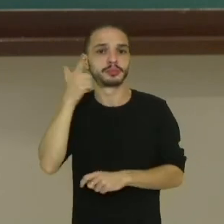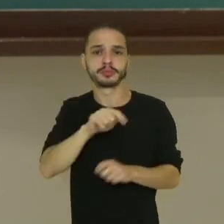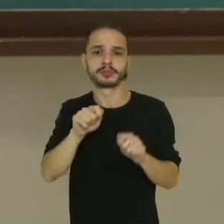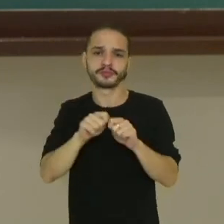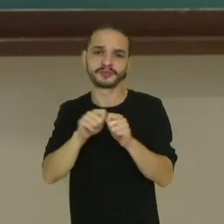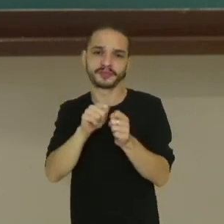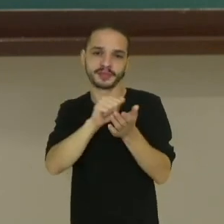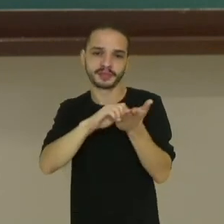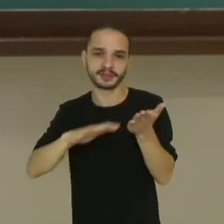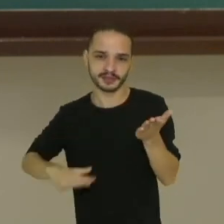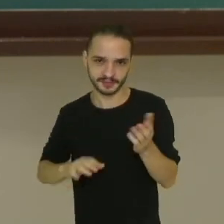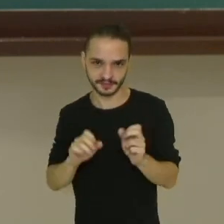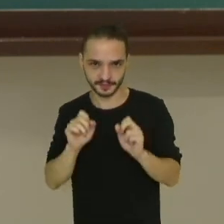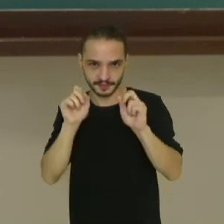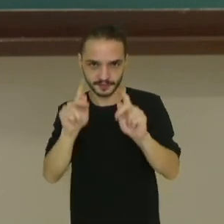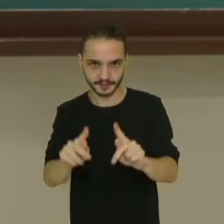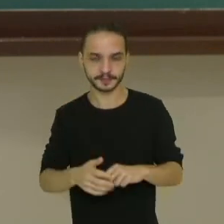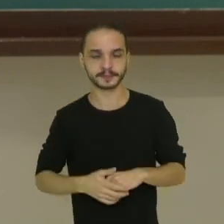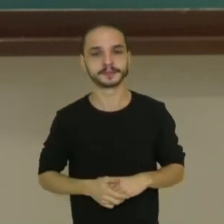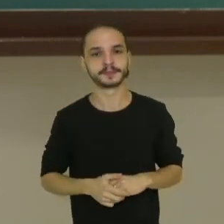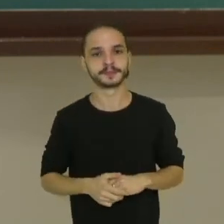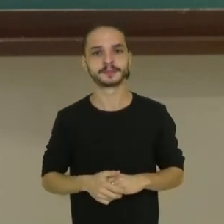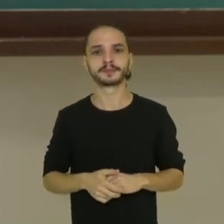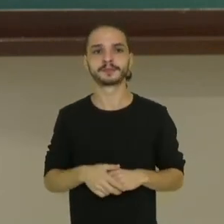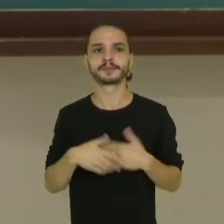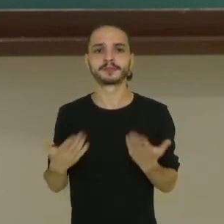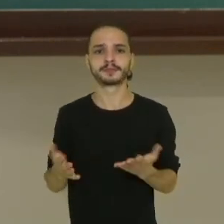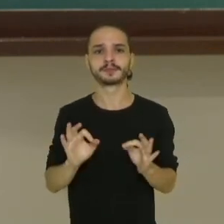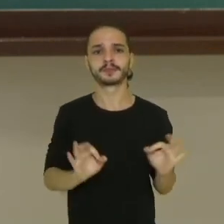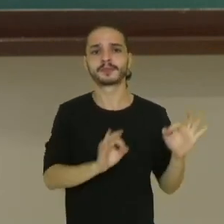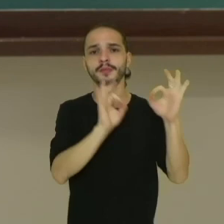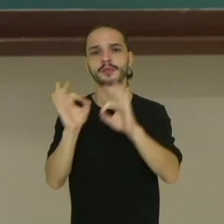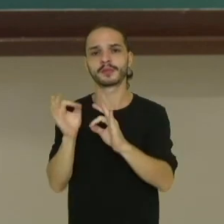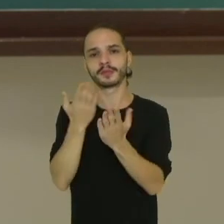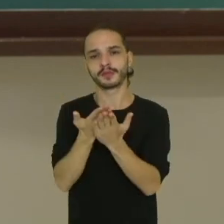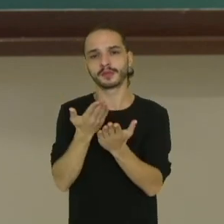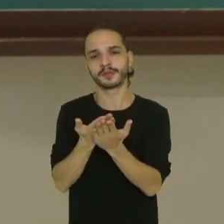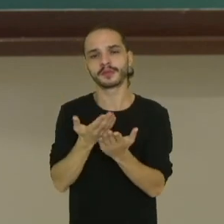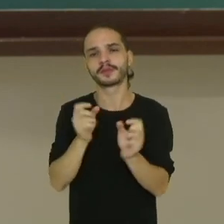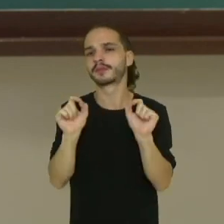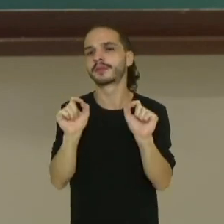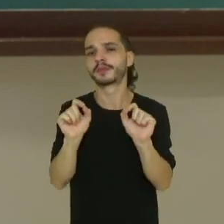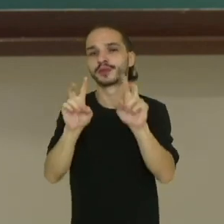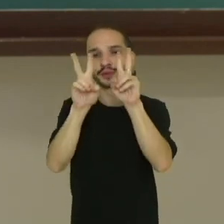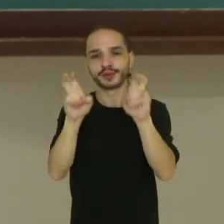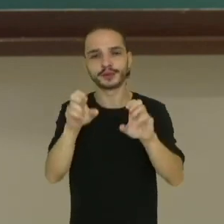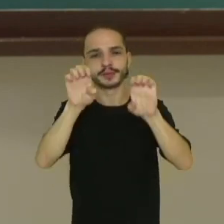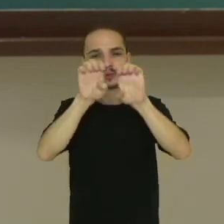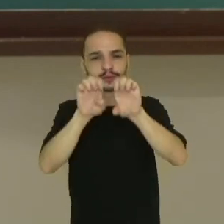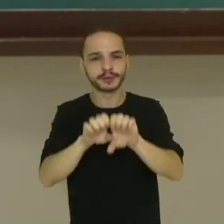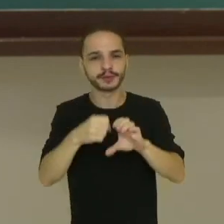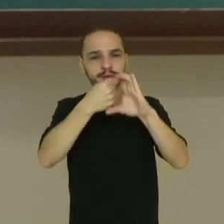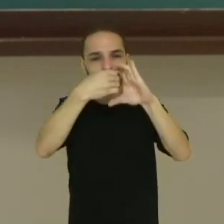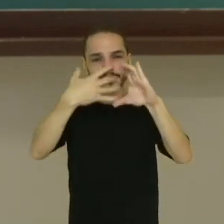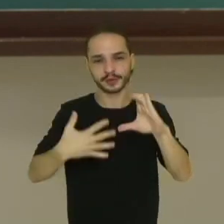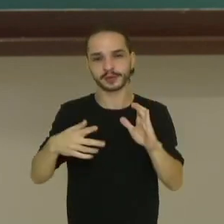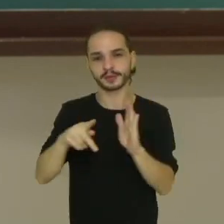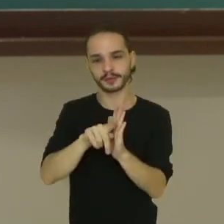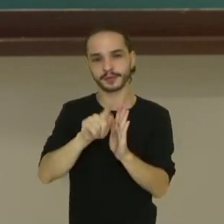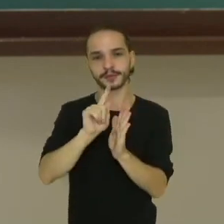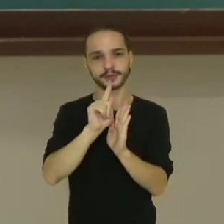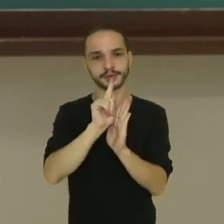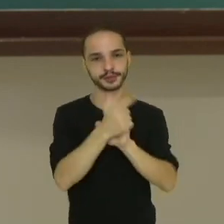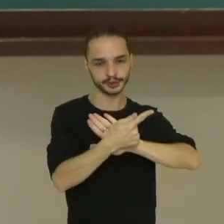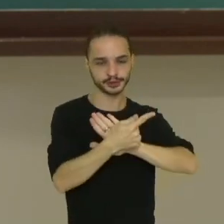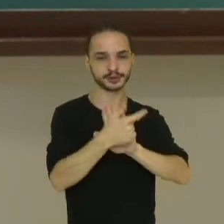sugestão de atividade mão na massa. Ok? Então, nessa aula nós estudamos aí sobre a estrutura e as características do gênero reportagem,